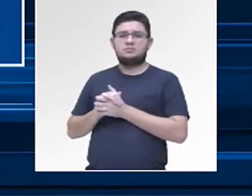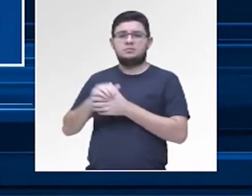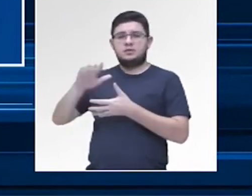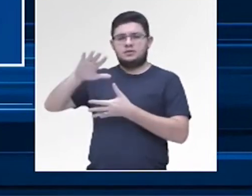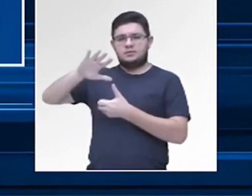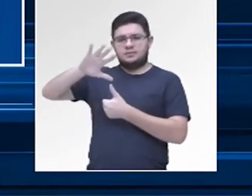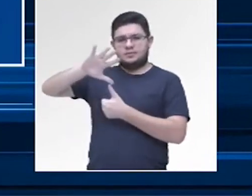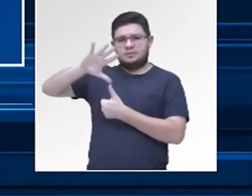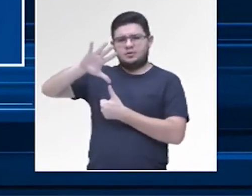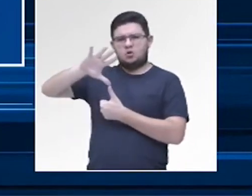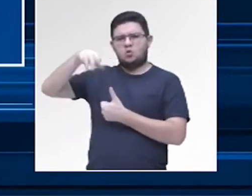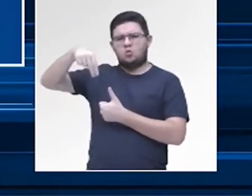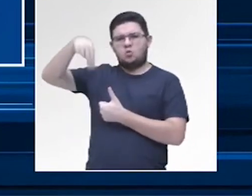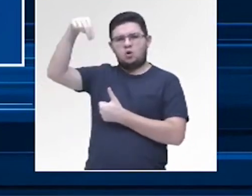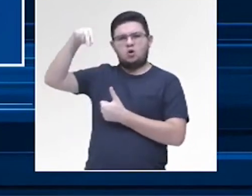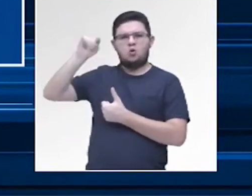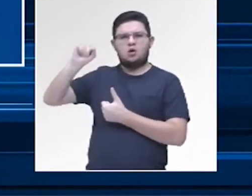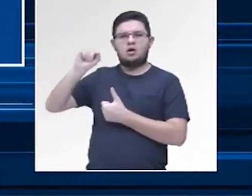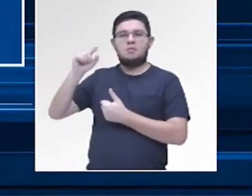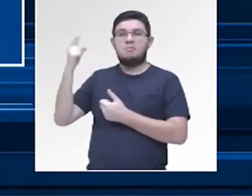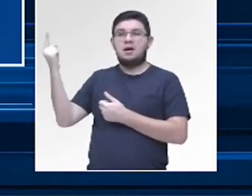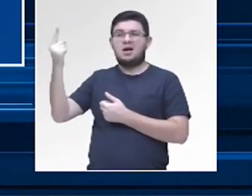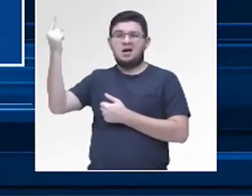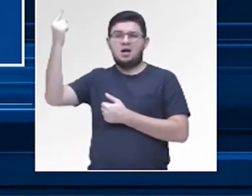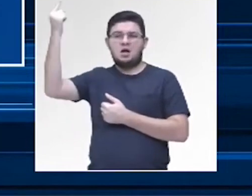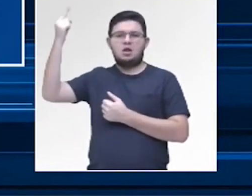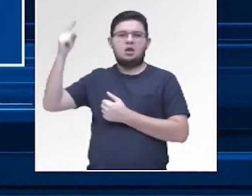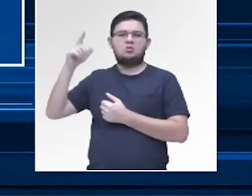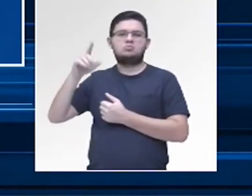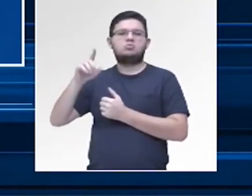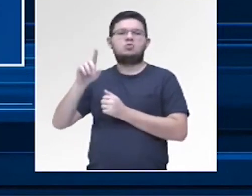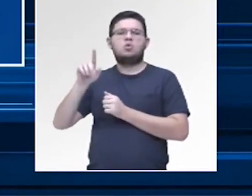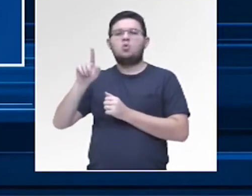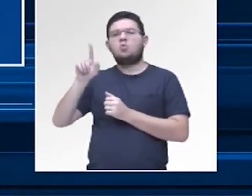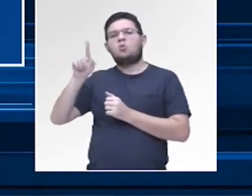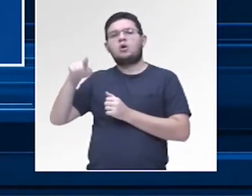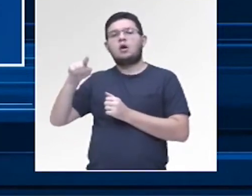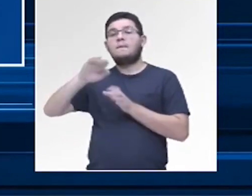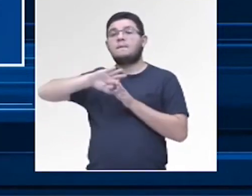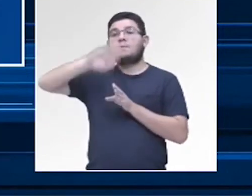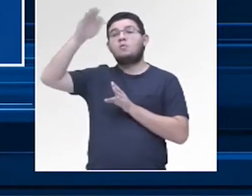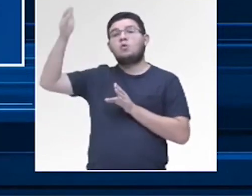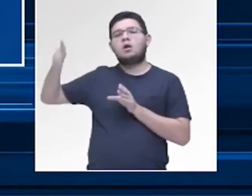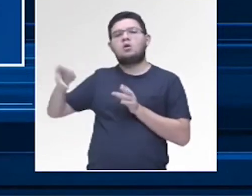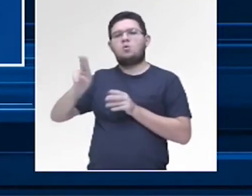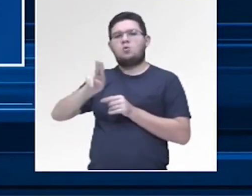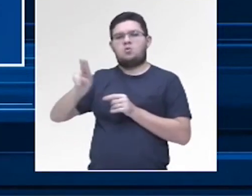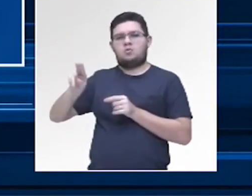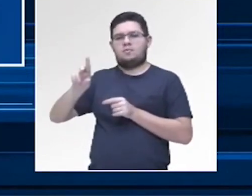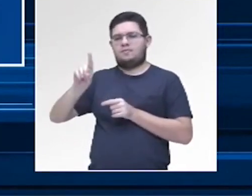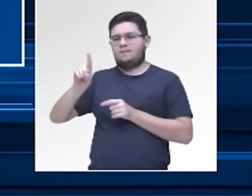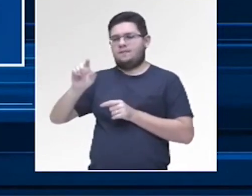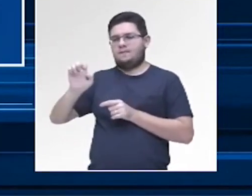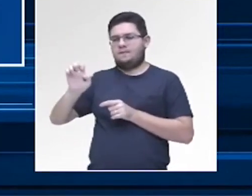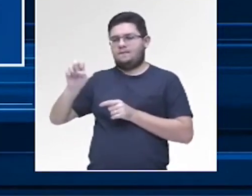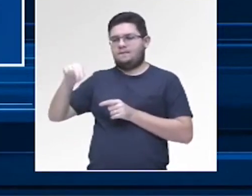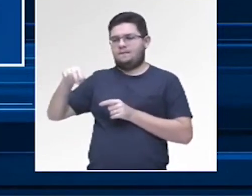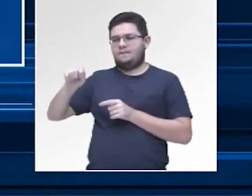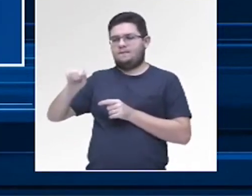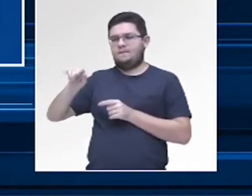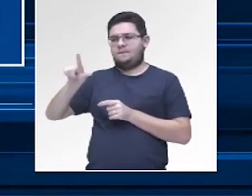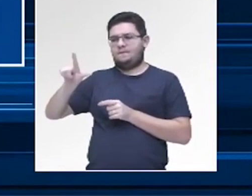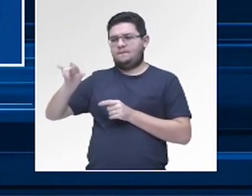montanha, Denali, ok? Então, gente, sabendo que montanha é altitude, eu vou utilizar